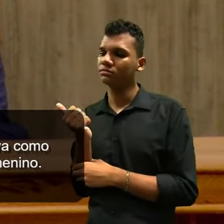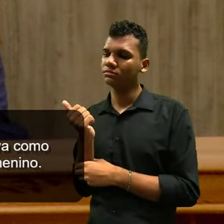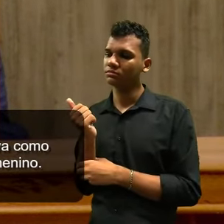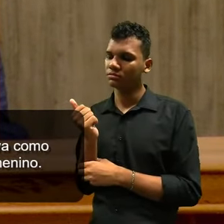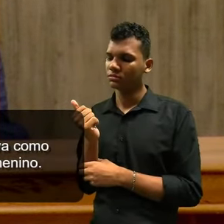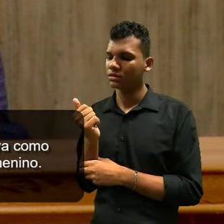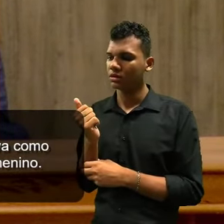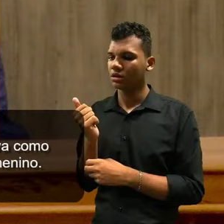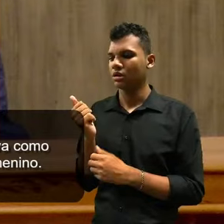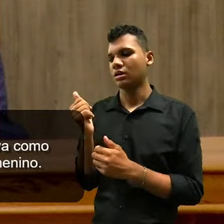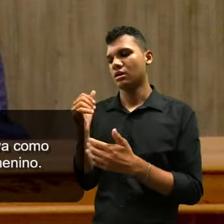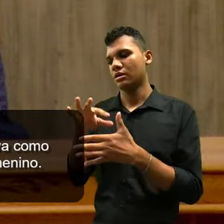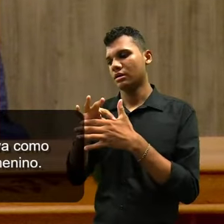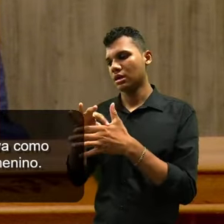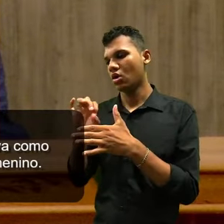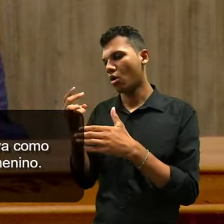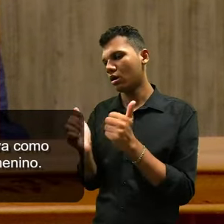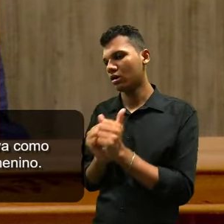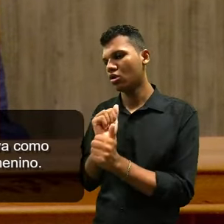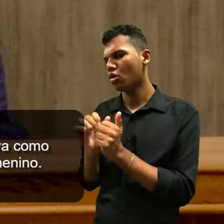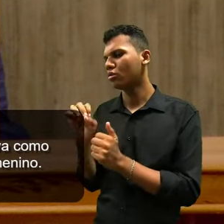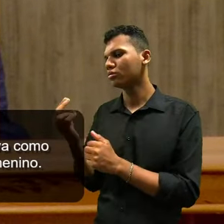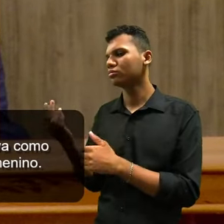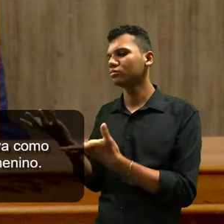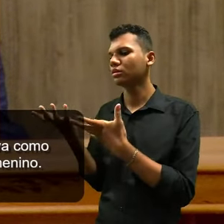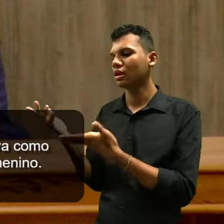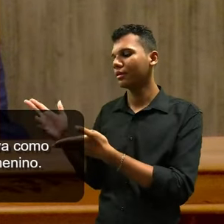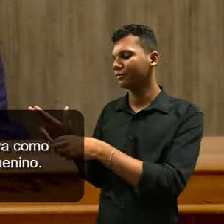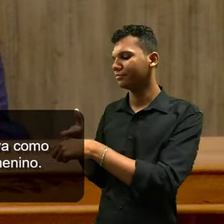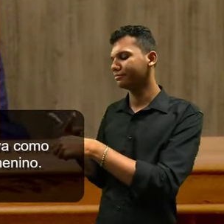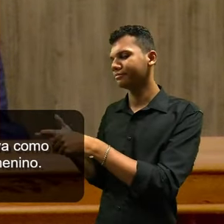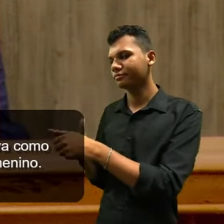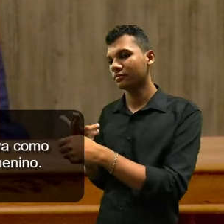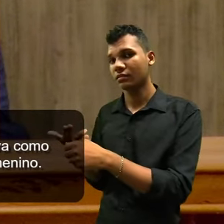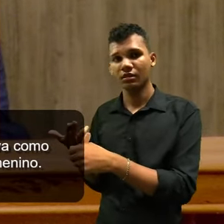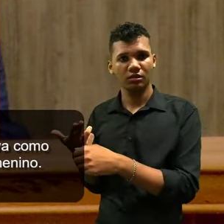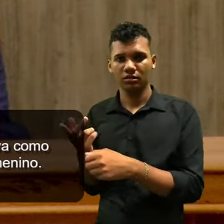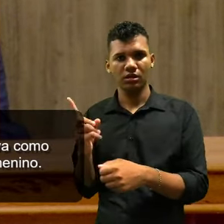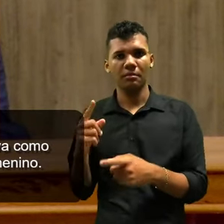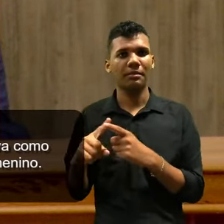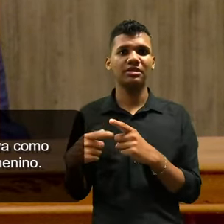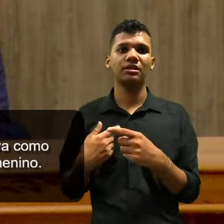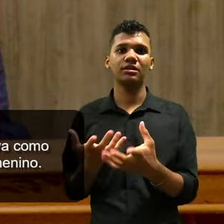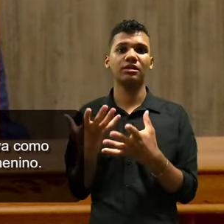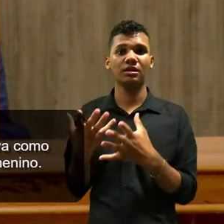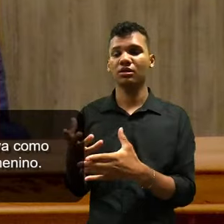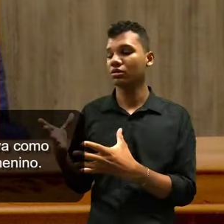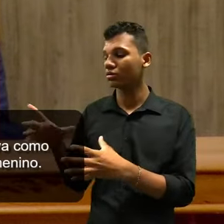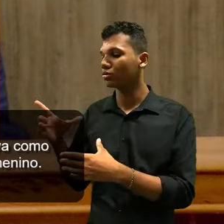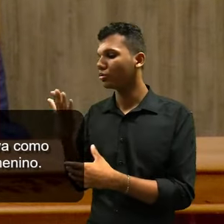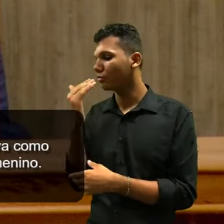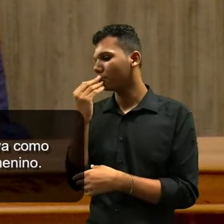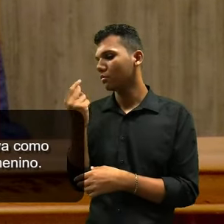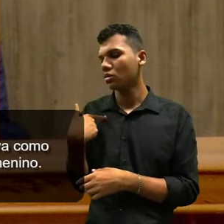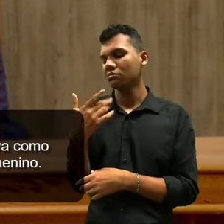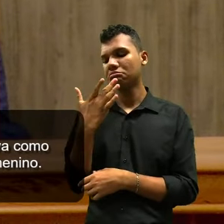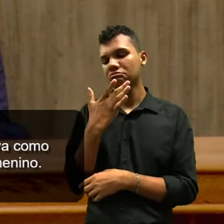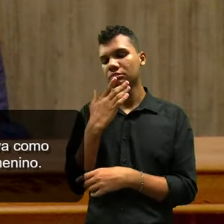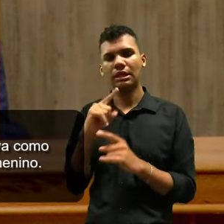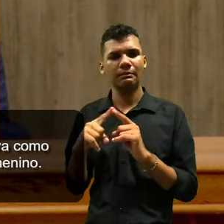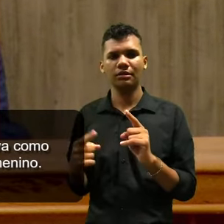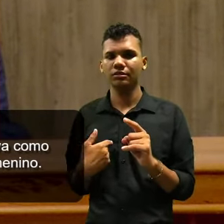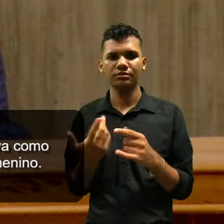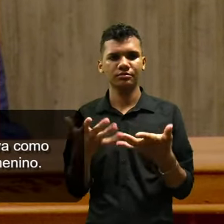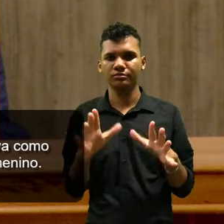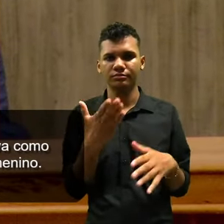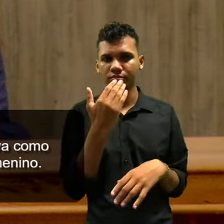de chocolate Ele come o que dá gosto para ele ele não come para se alimentar para ter saúde Assim